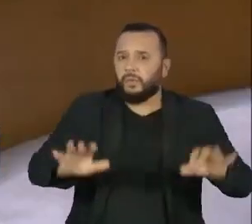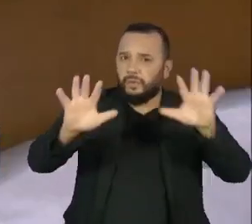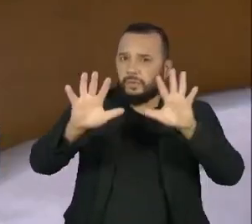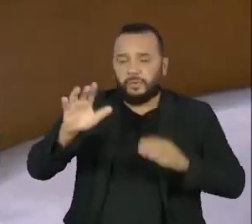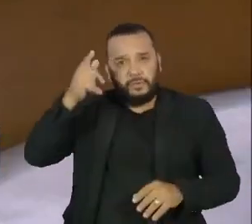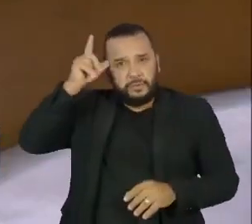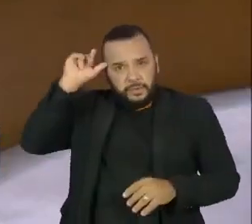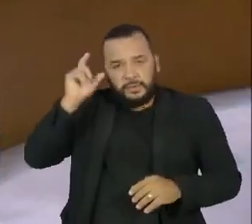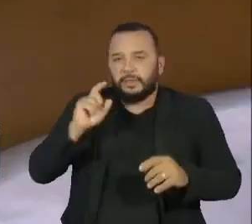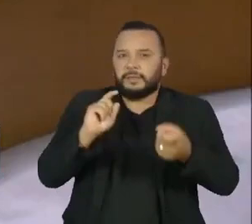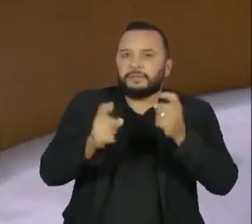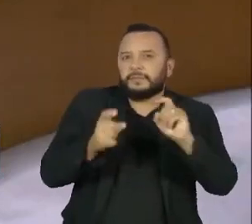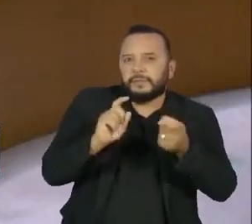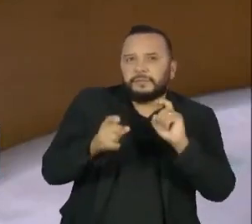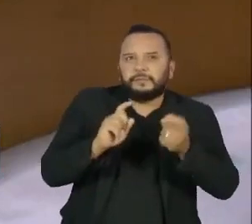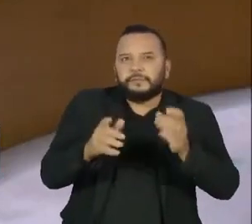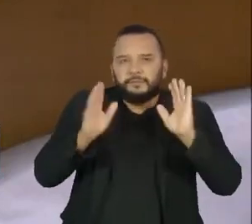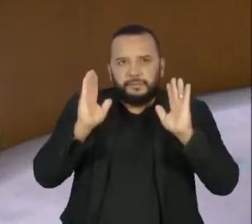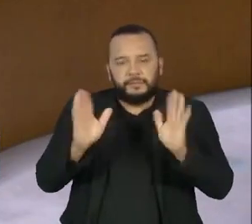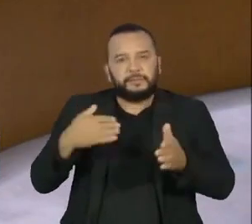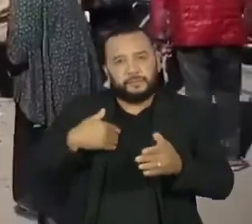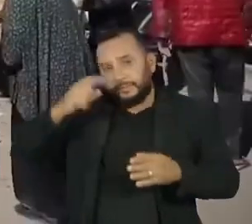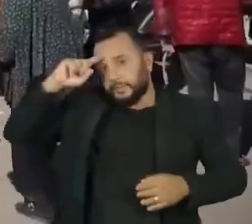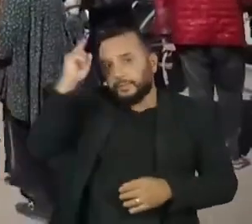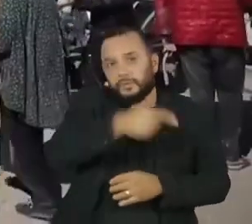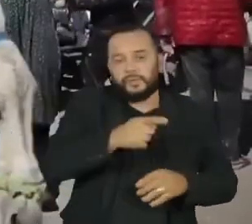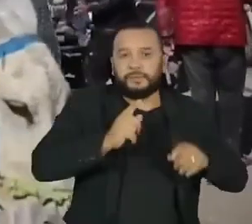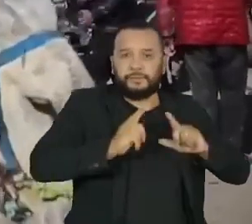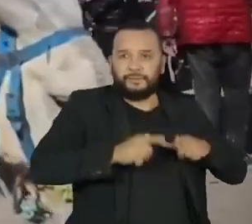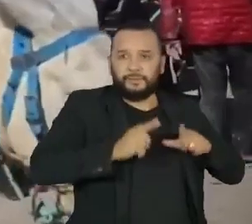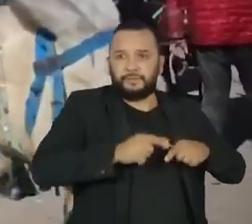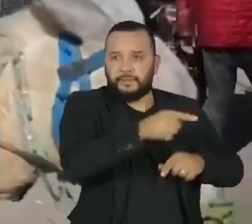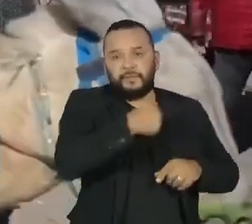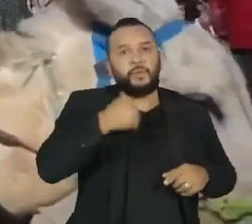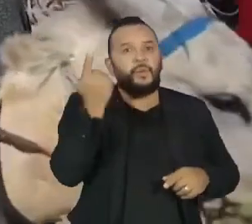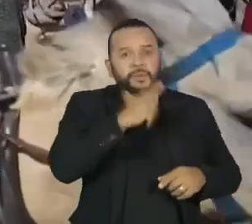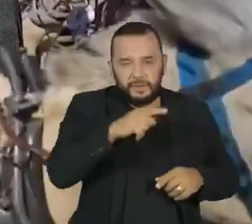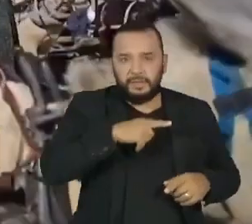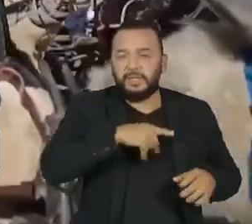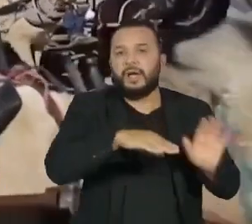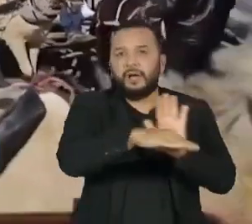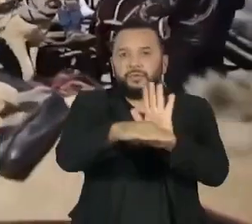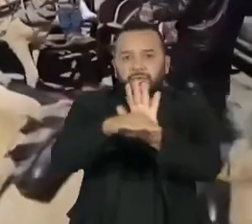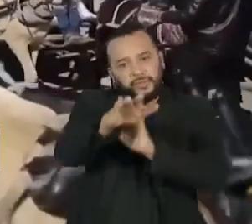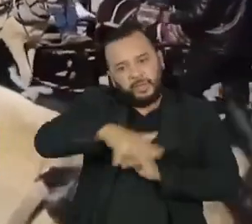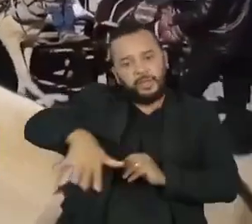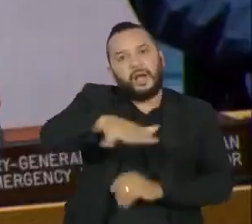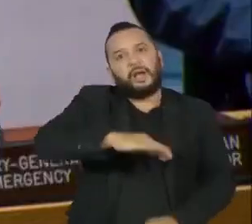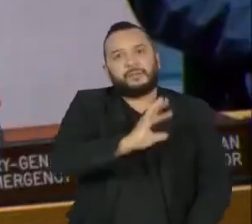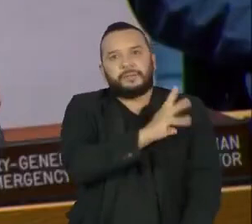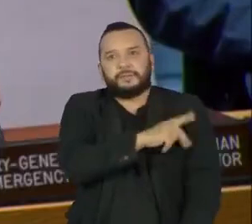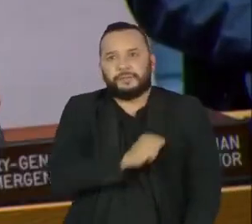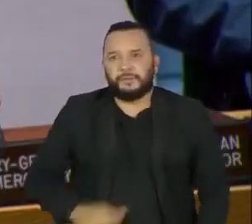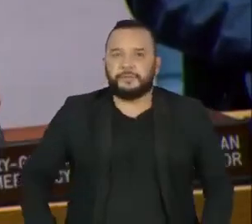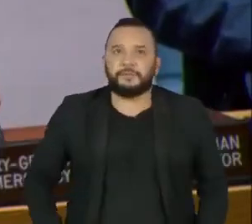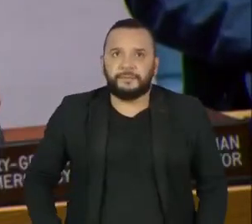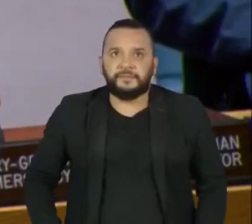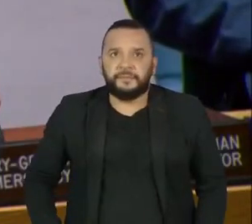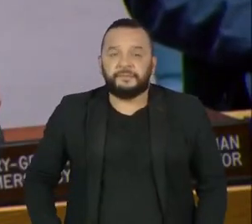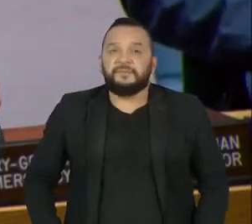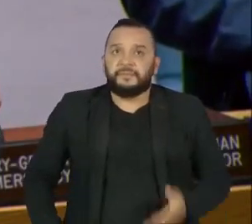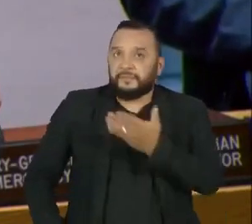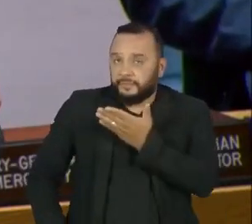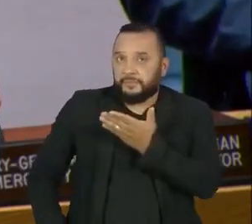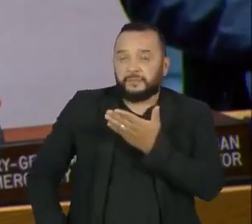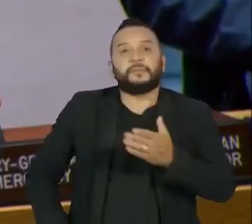internacional de justiça que determinou que Israel garantisse o acesso da ajuda humanitária nos territórios palestinos o chefe da ajuda